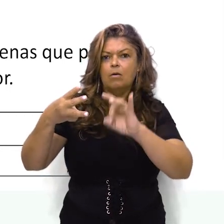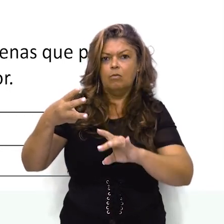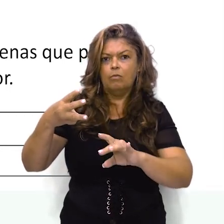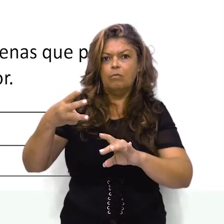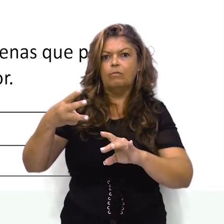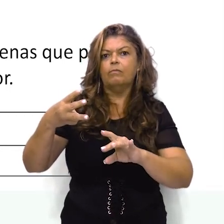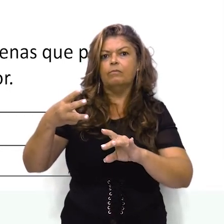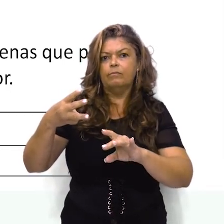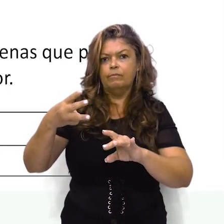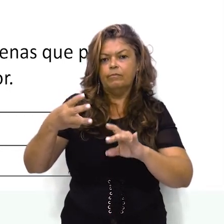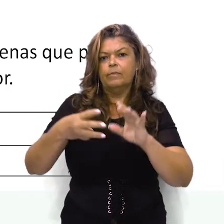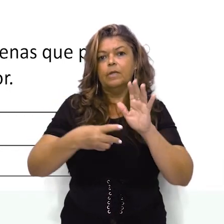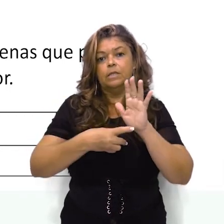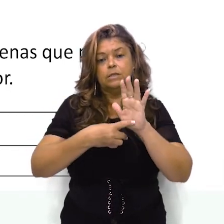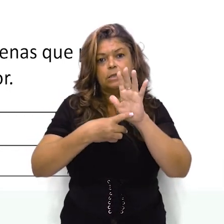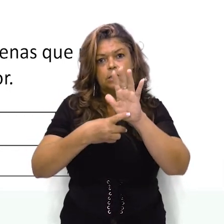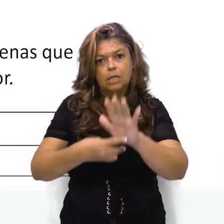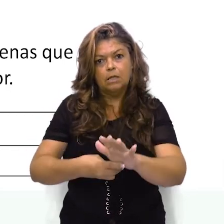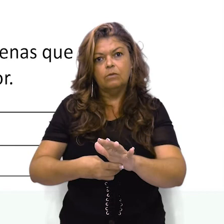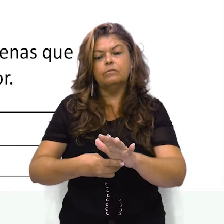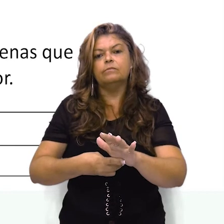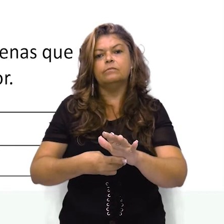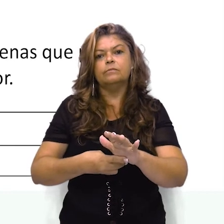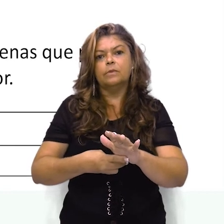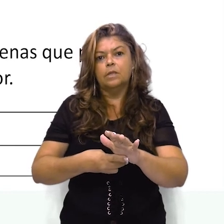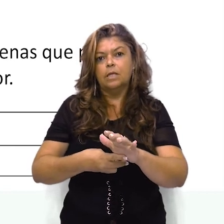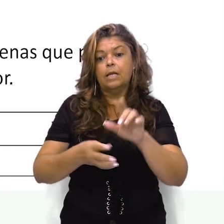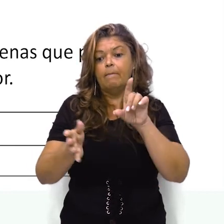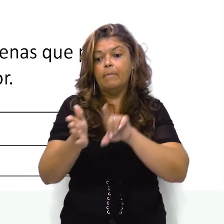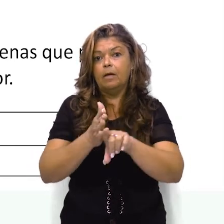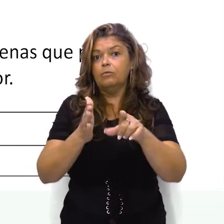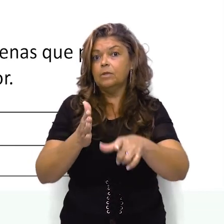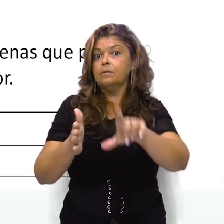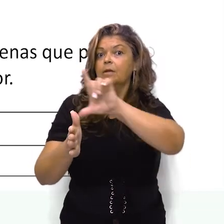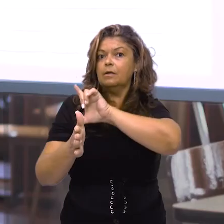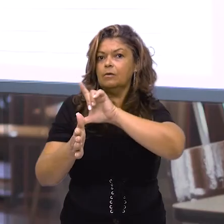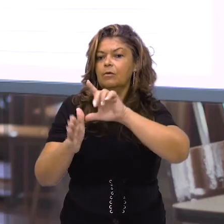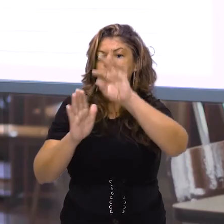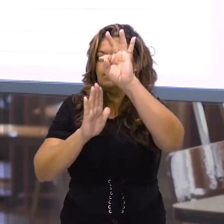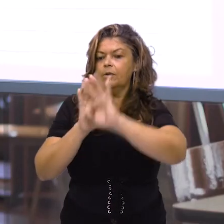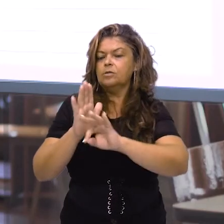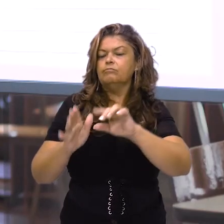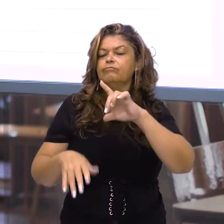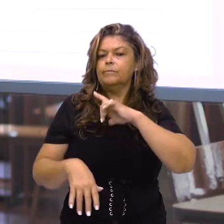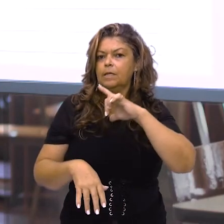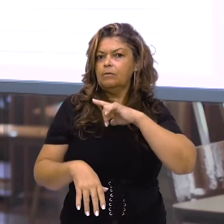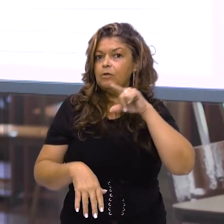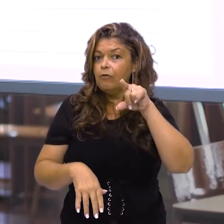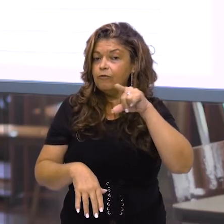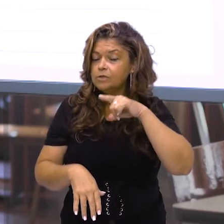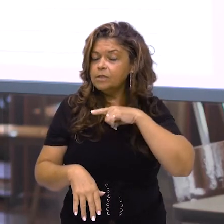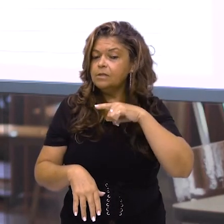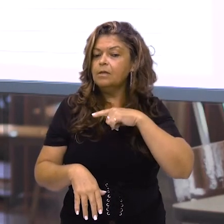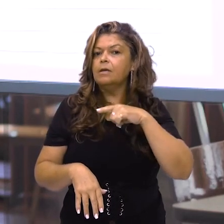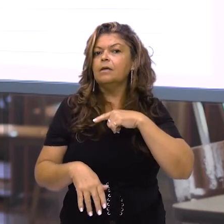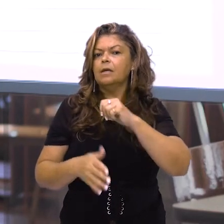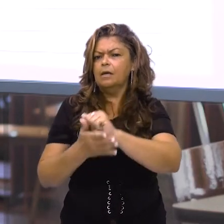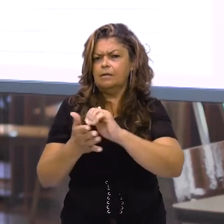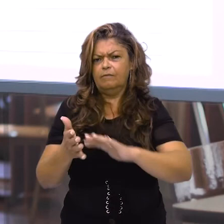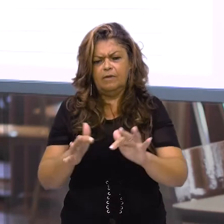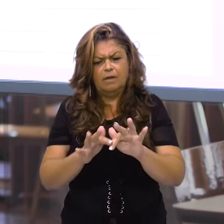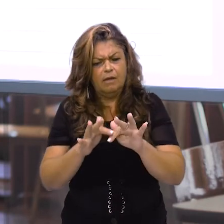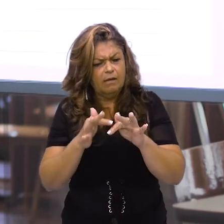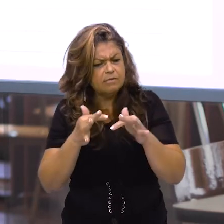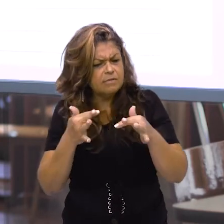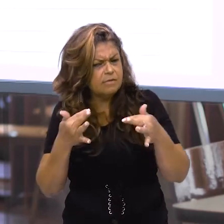no primeiro quesito, citados aí na questão anterior. Então aí vocês têm esse